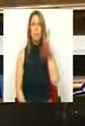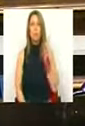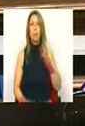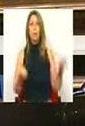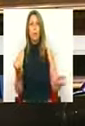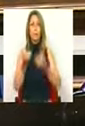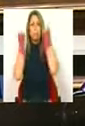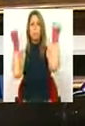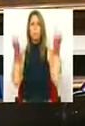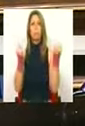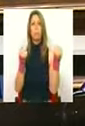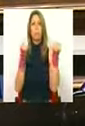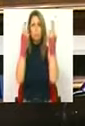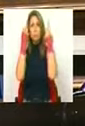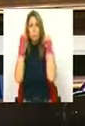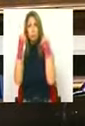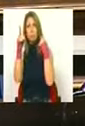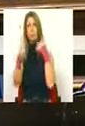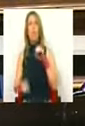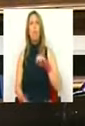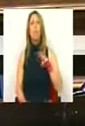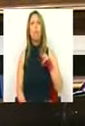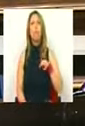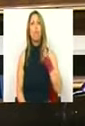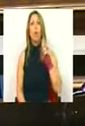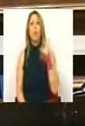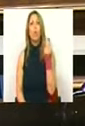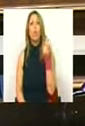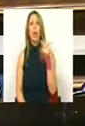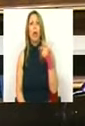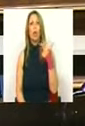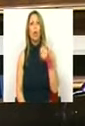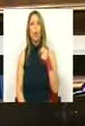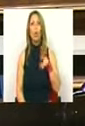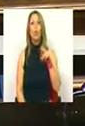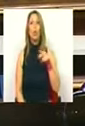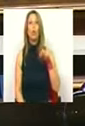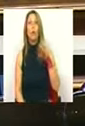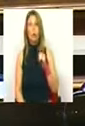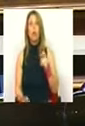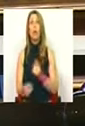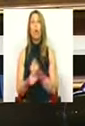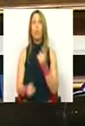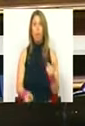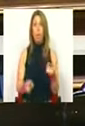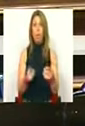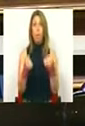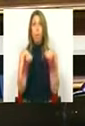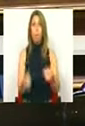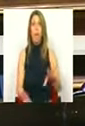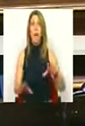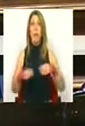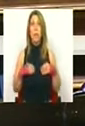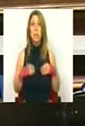a Morato Nunes. É que parece que mesmo depois de tanto tempo para ouvir, nem assim conseguiu acertar e temos as Forças Armadas